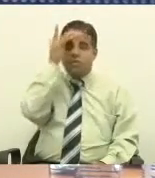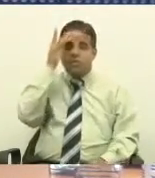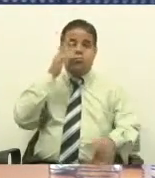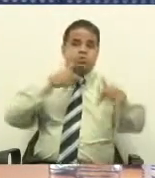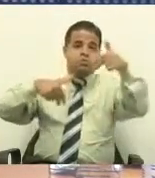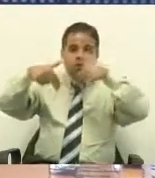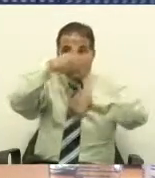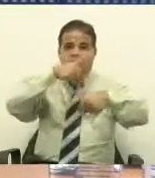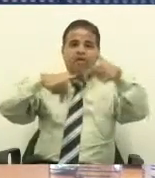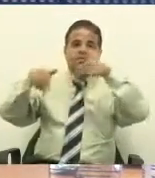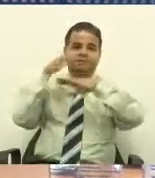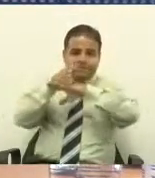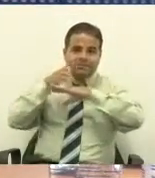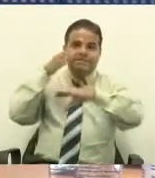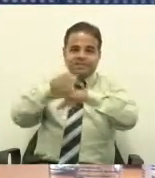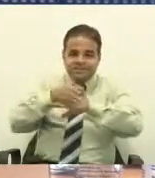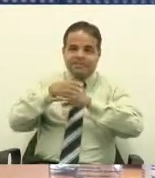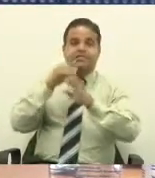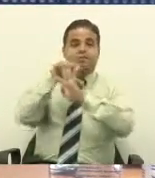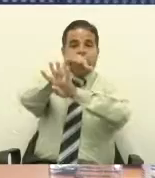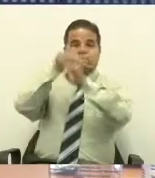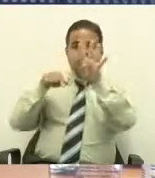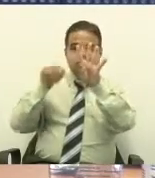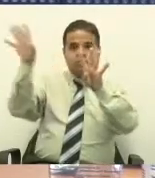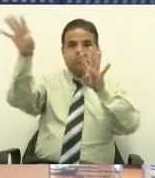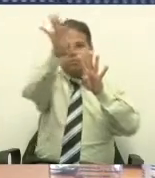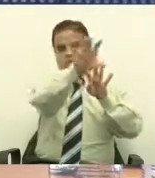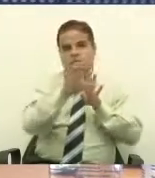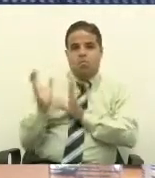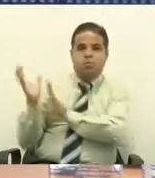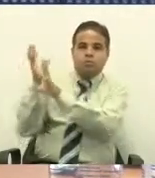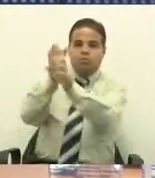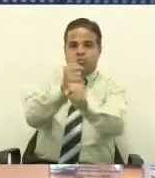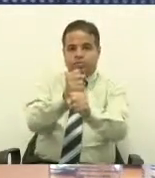transitam dia entre esses quatro equipamentos.